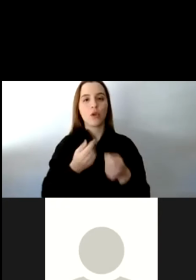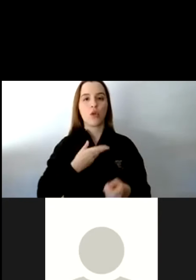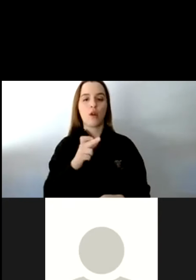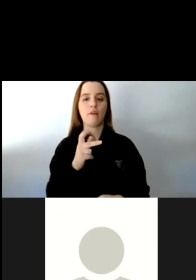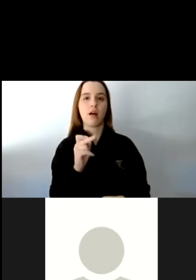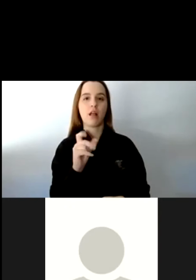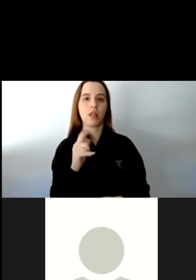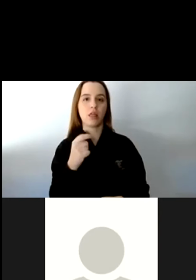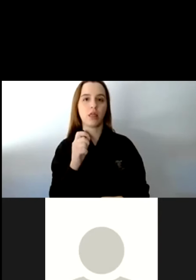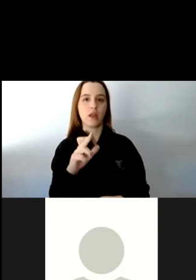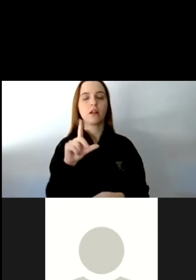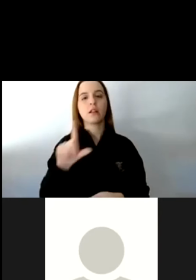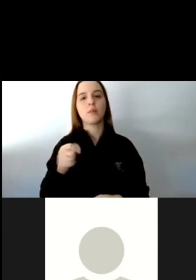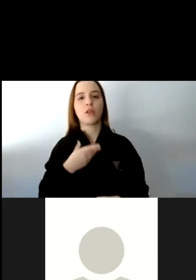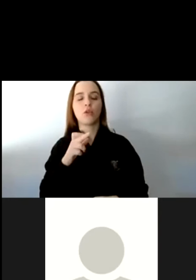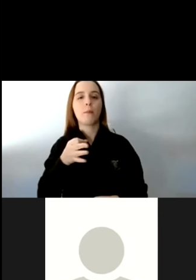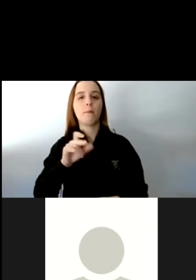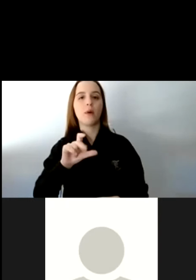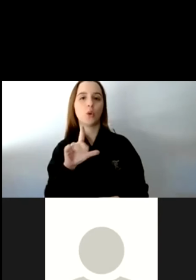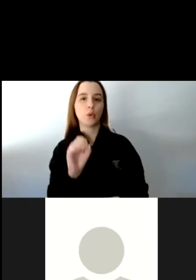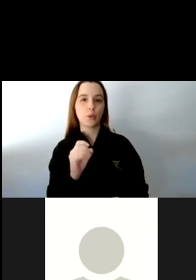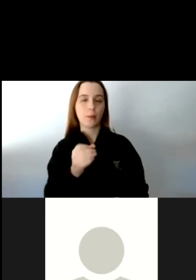Dr. Paulo Pinho Costa.